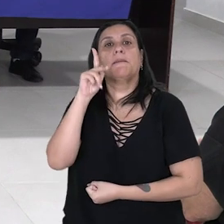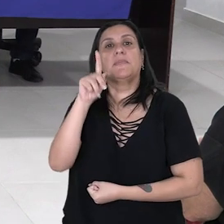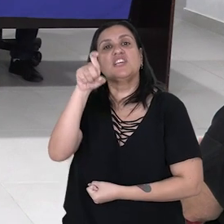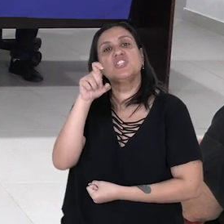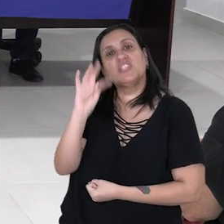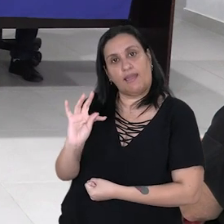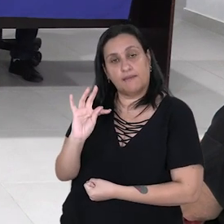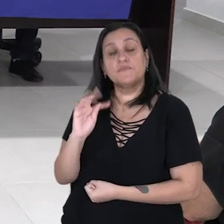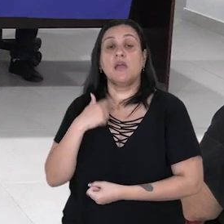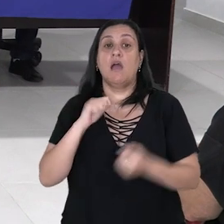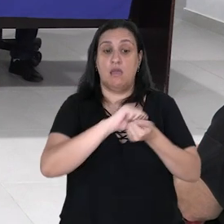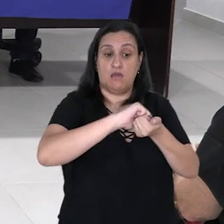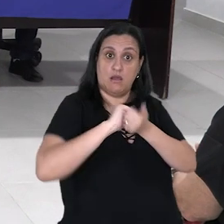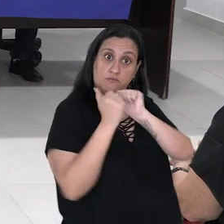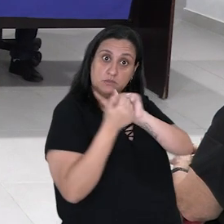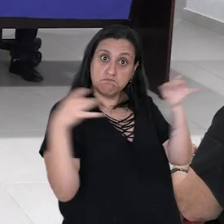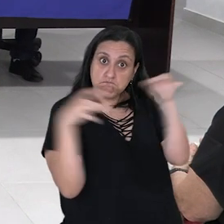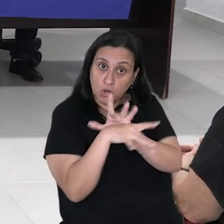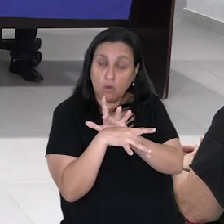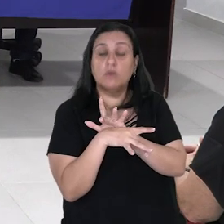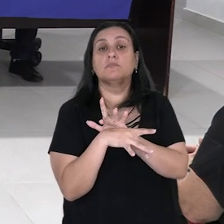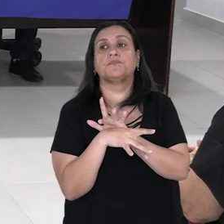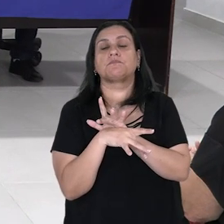Então, depois de feita essa conversão,